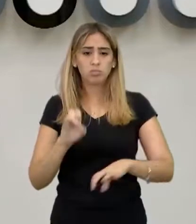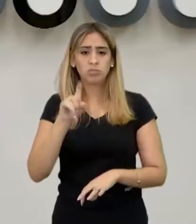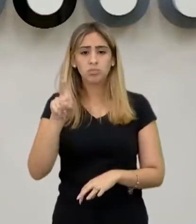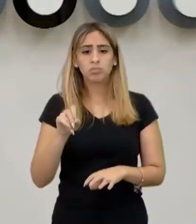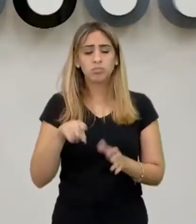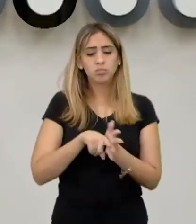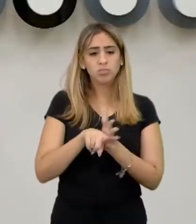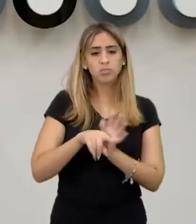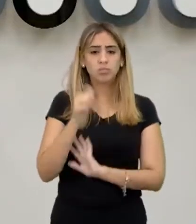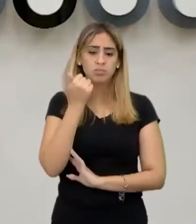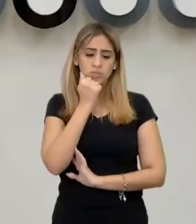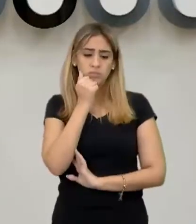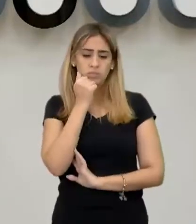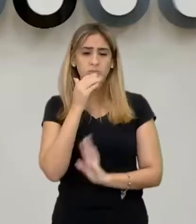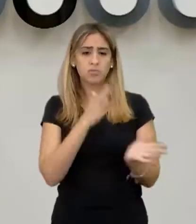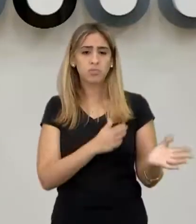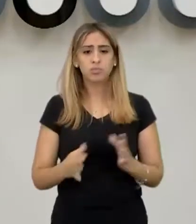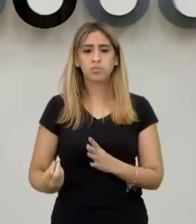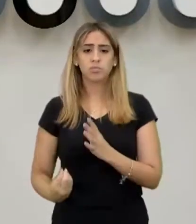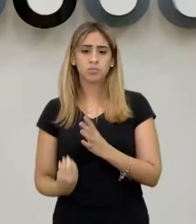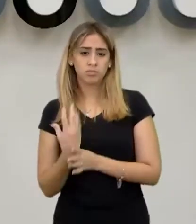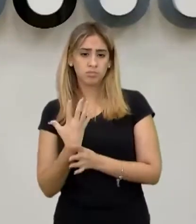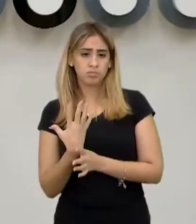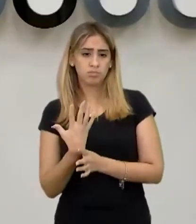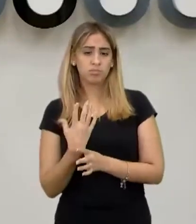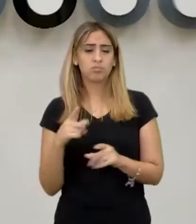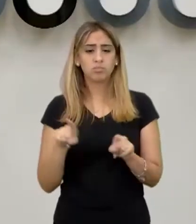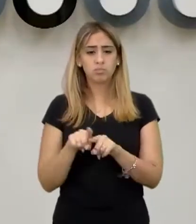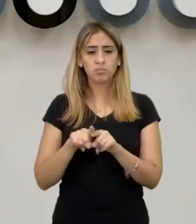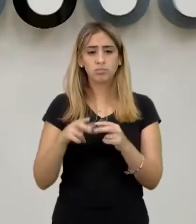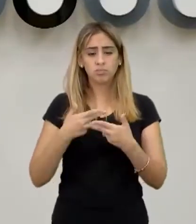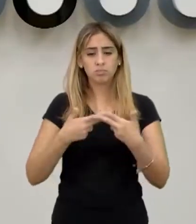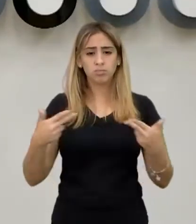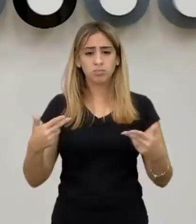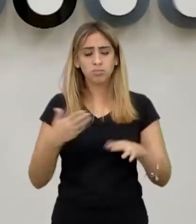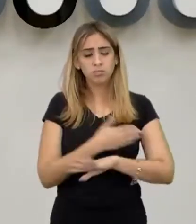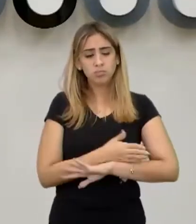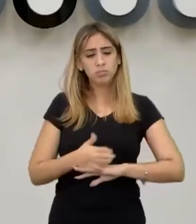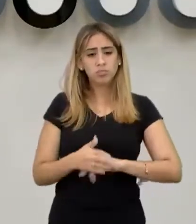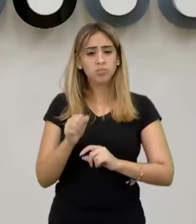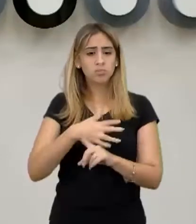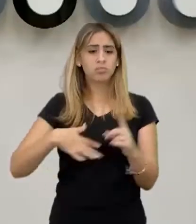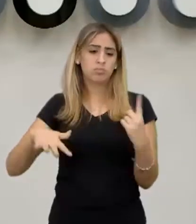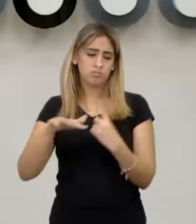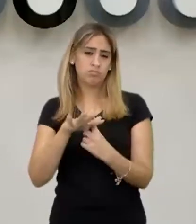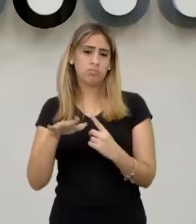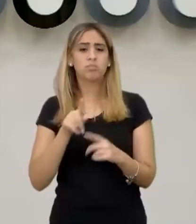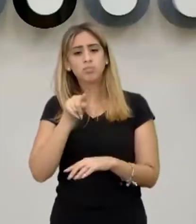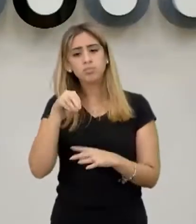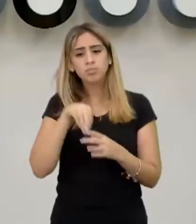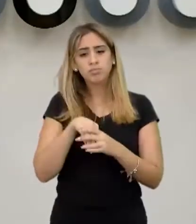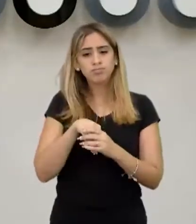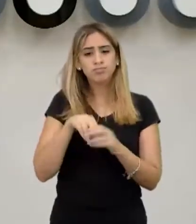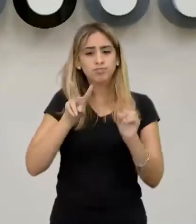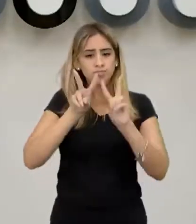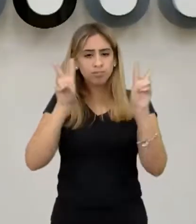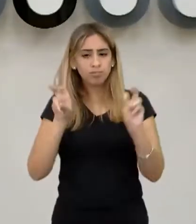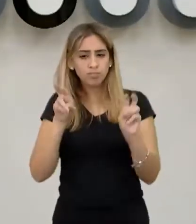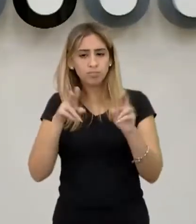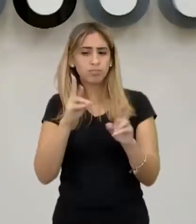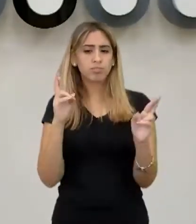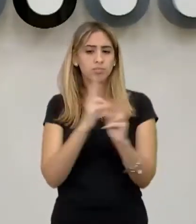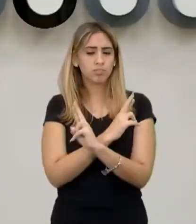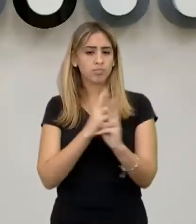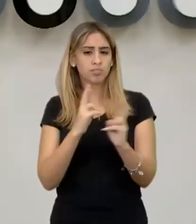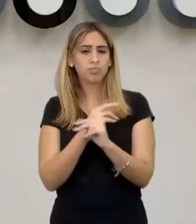investigação científica, processo criativo, mediação e iniciativa social. Foi nessa